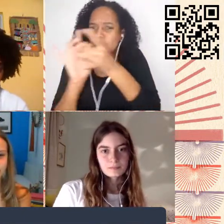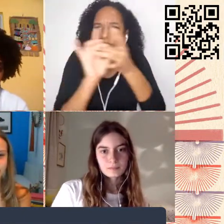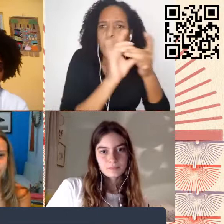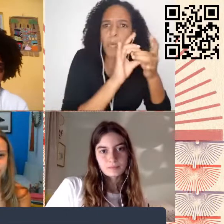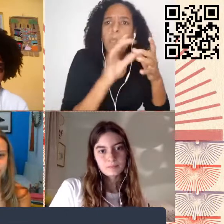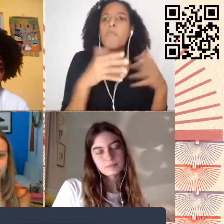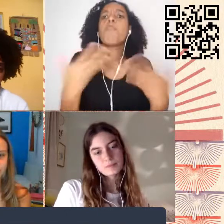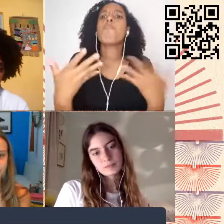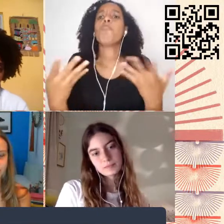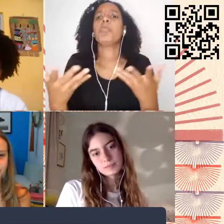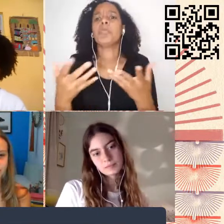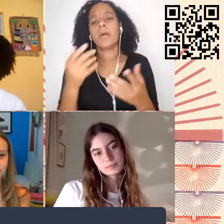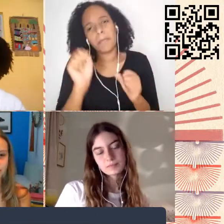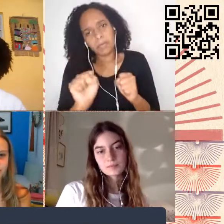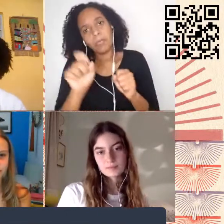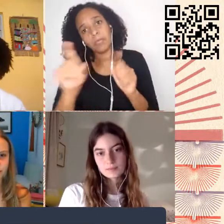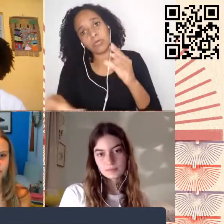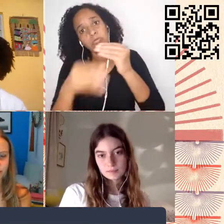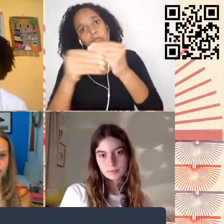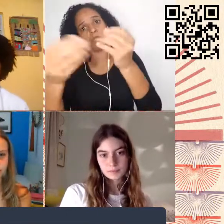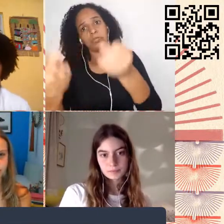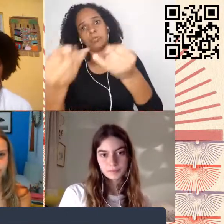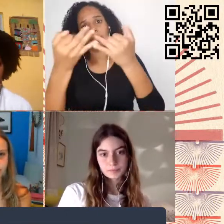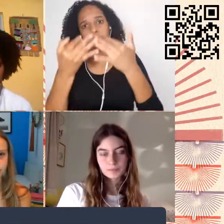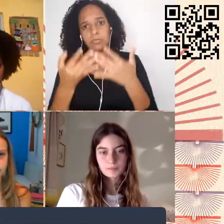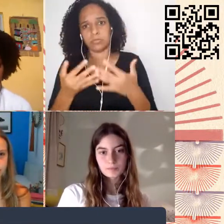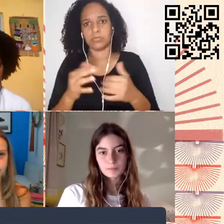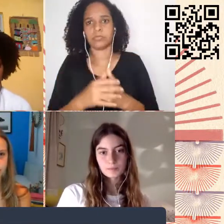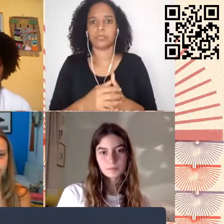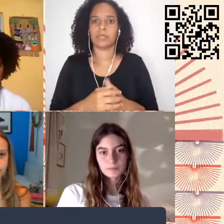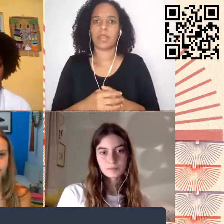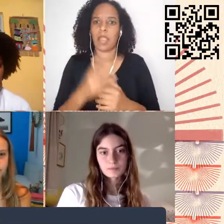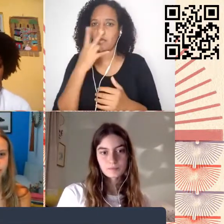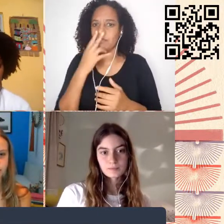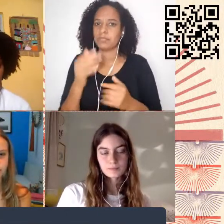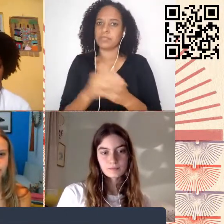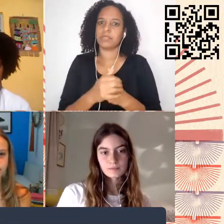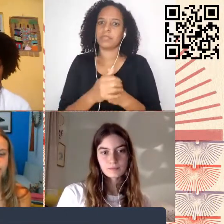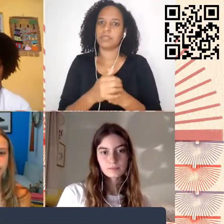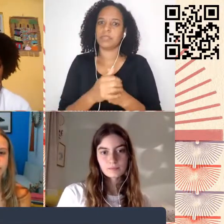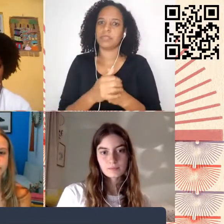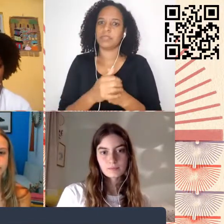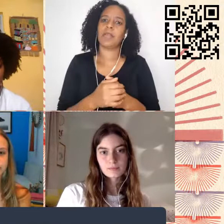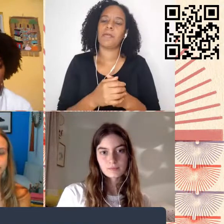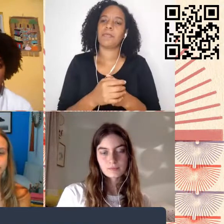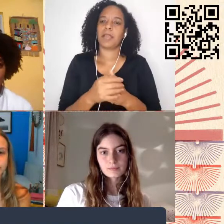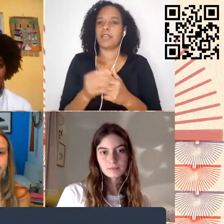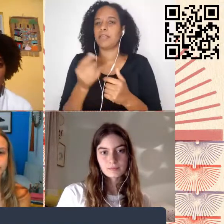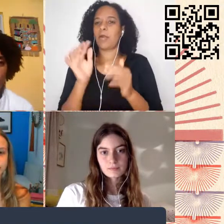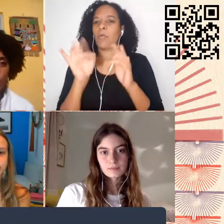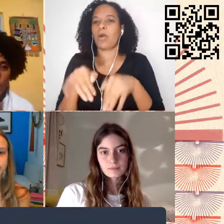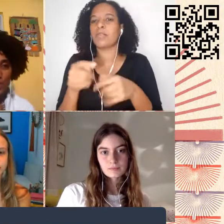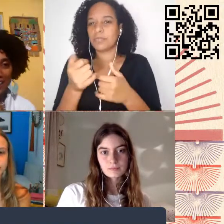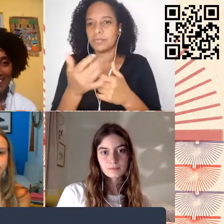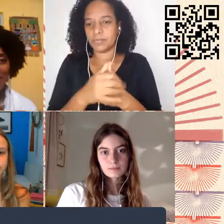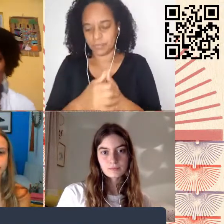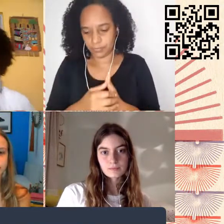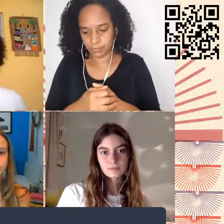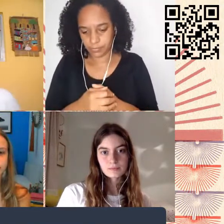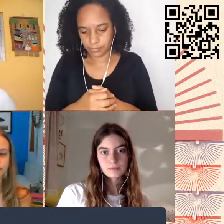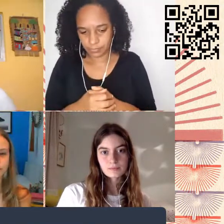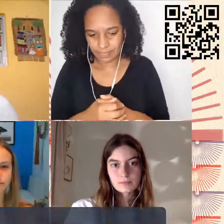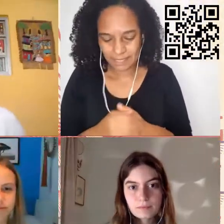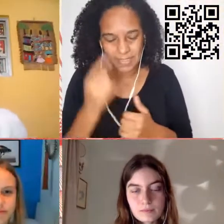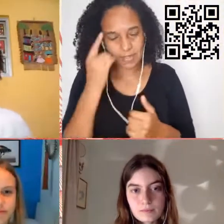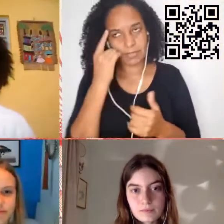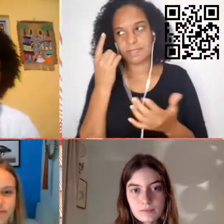né? Mas se você quiser complementar essa fala para a gente ir caminhando aí para o fechamento. Se eu penso em costura, eu